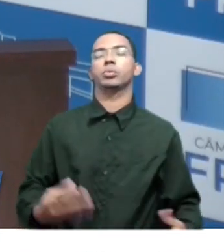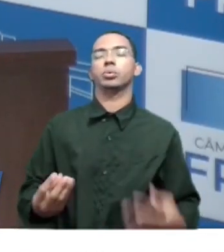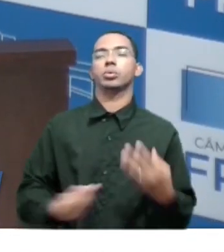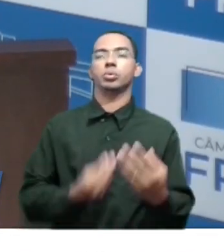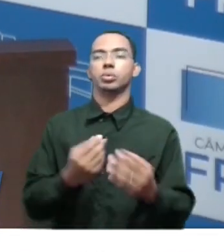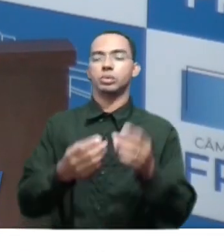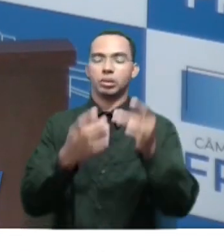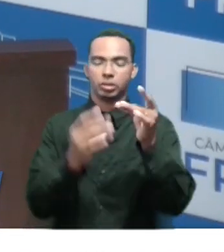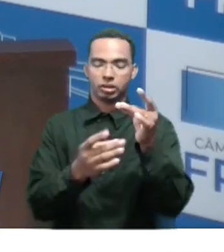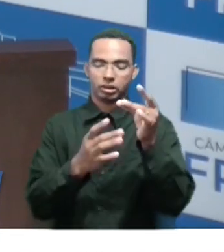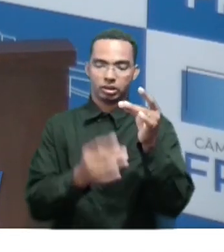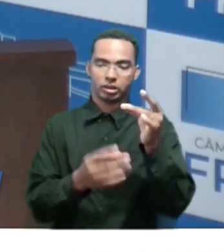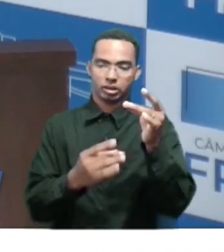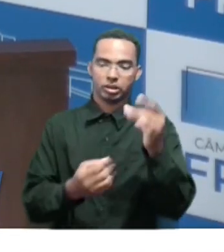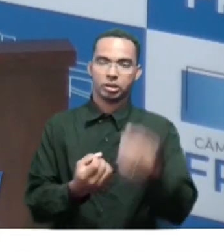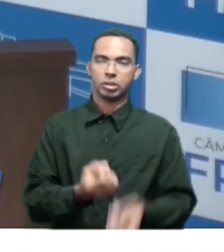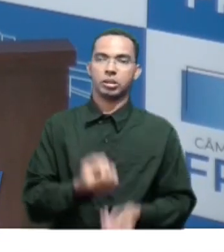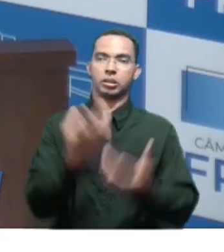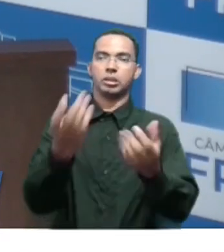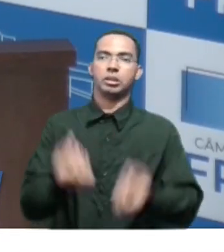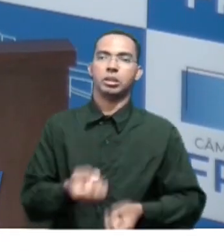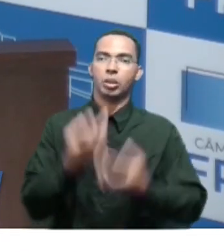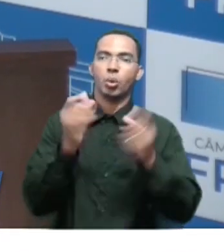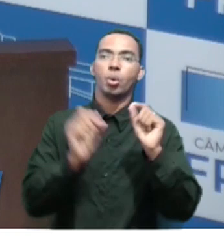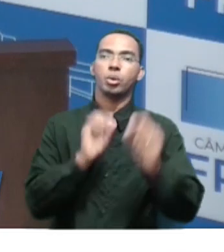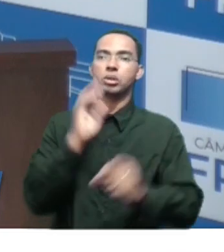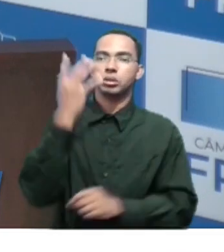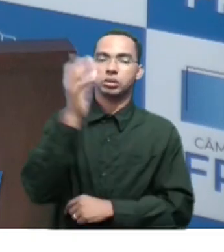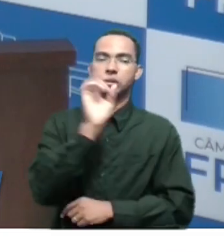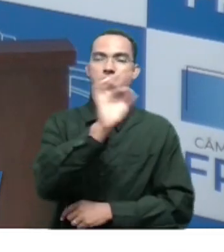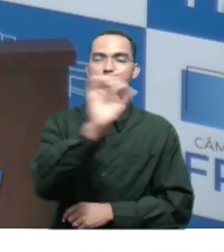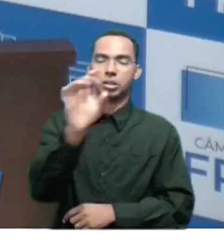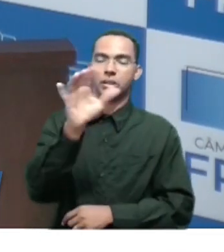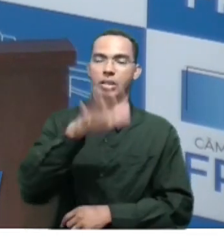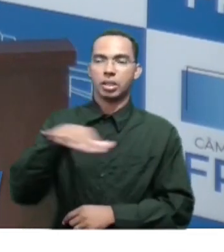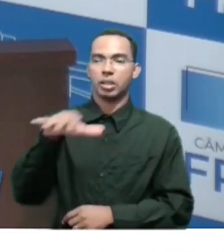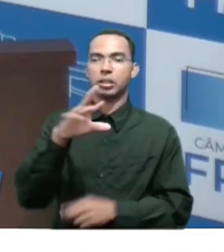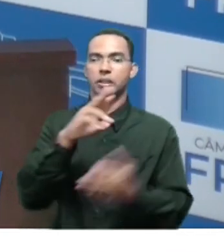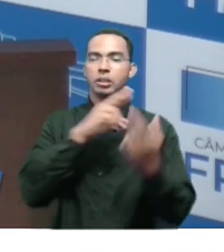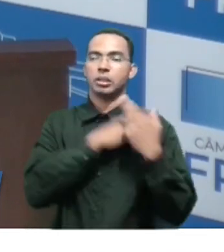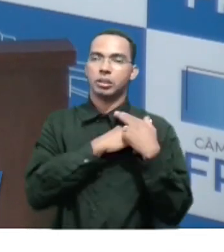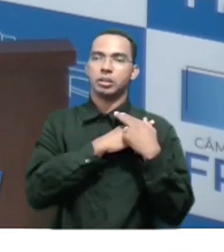satisfação publicamente do que aconteceu em cada área. E os responsáveis